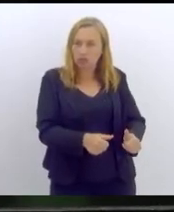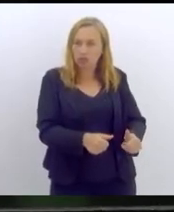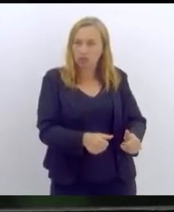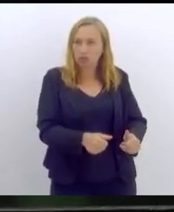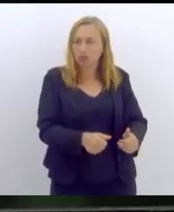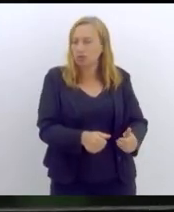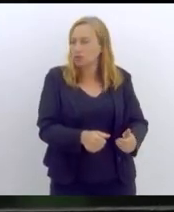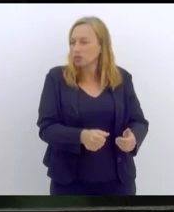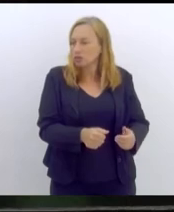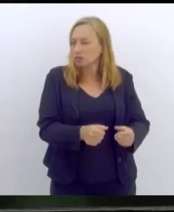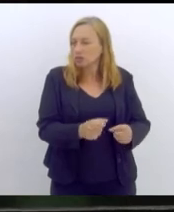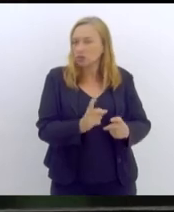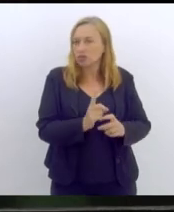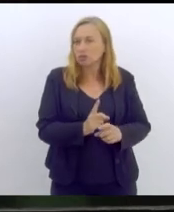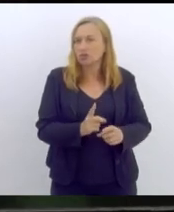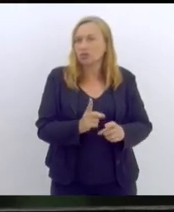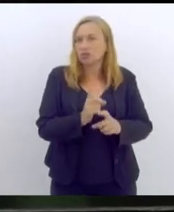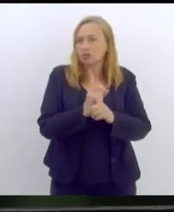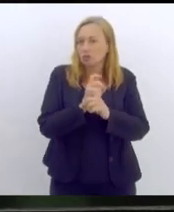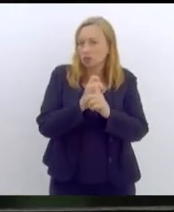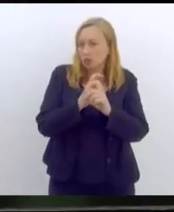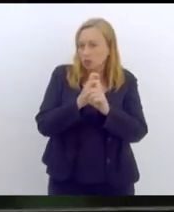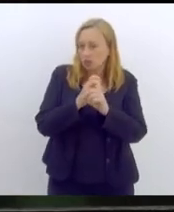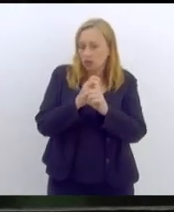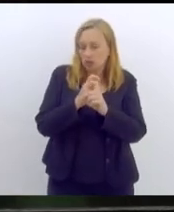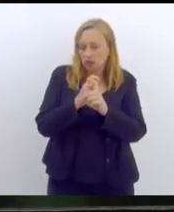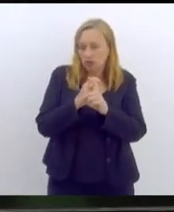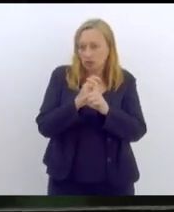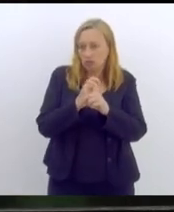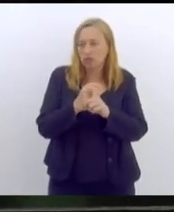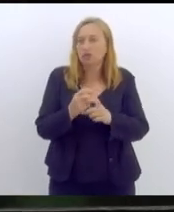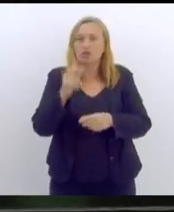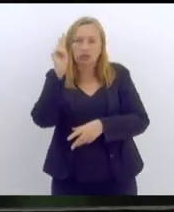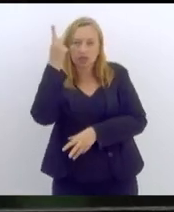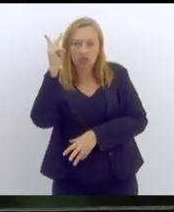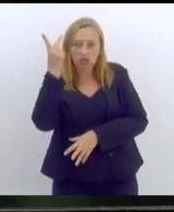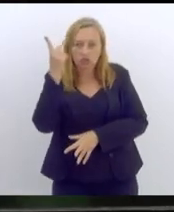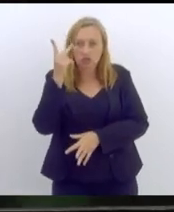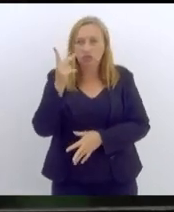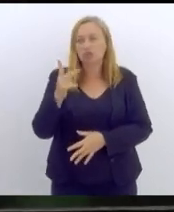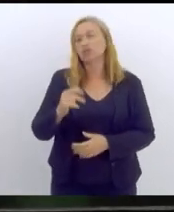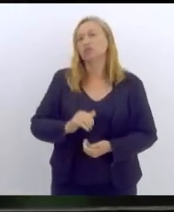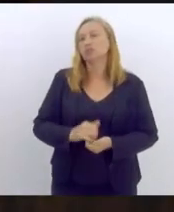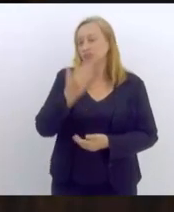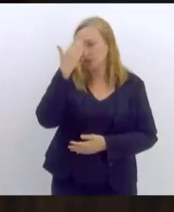do período mais nefasto da história da humanidade. Muito obrigado.